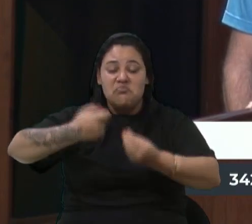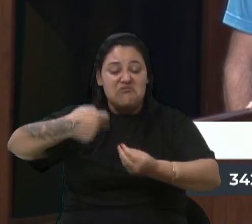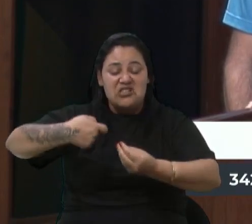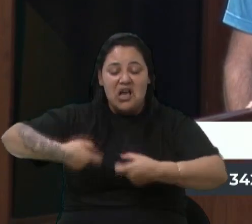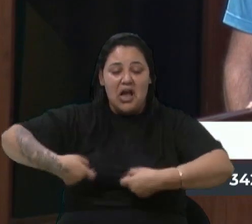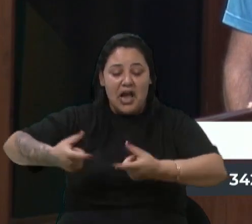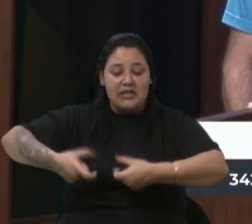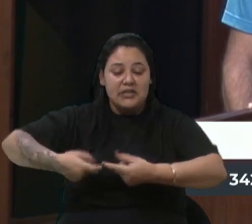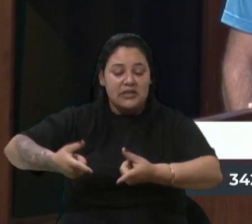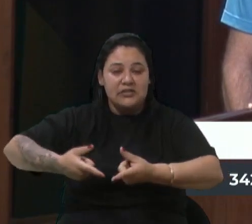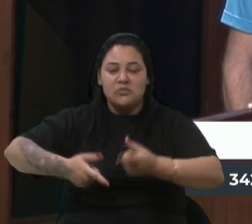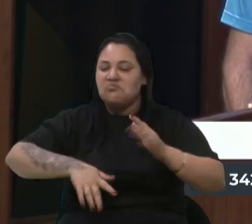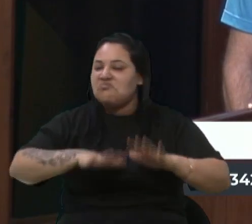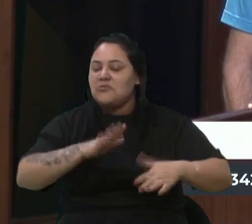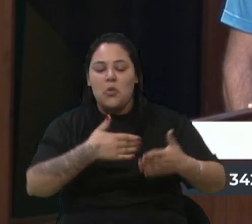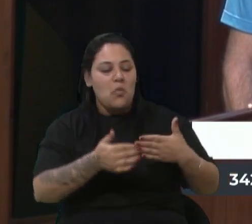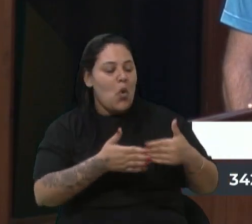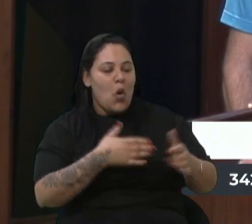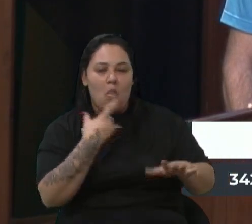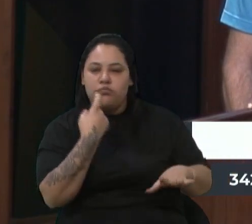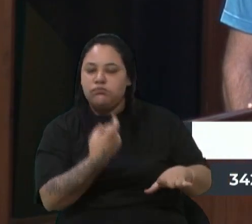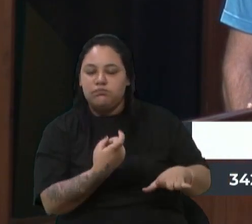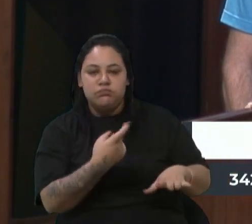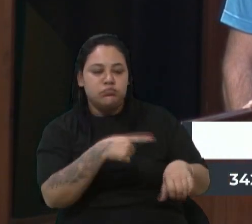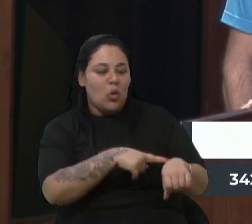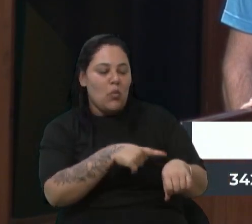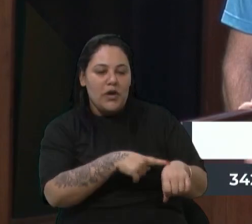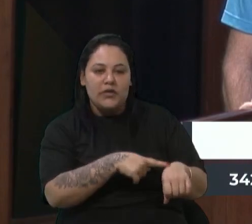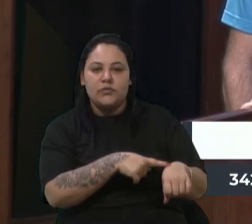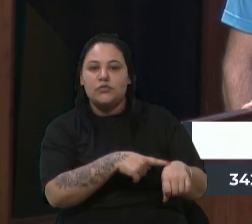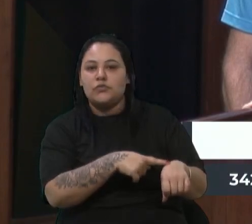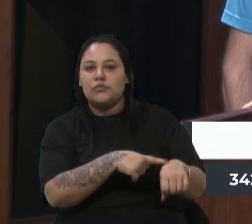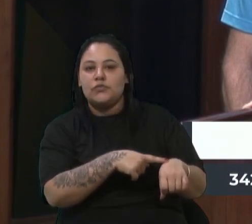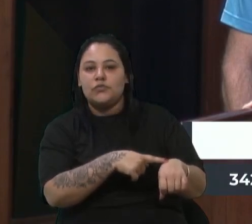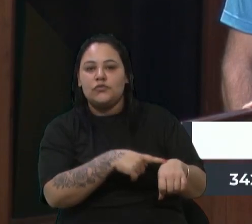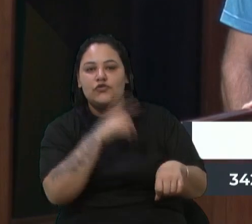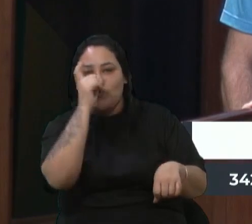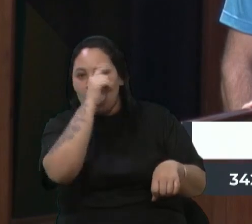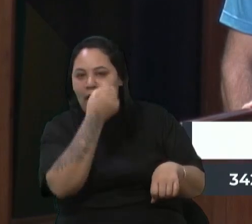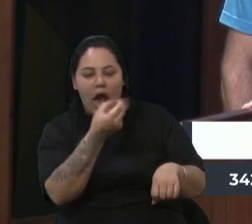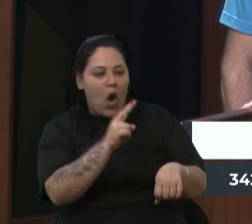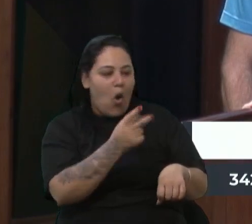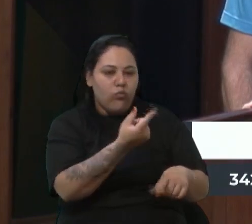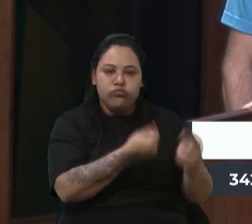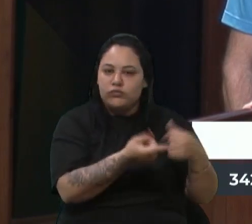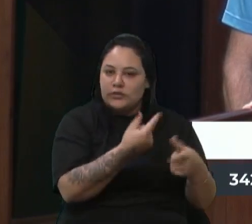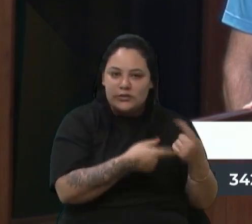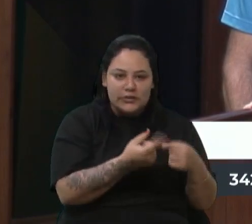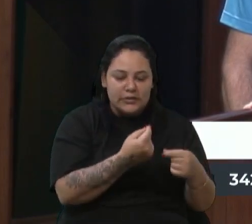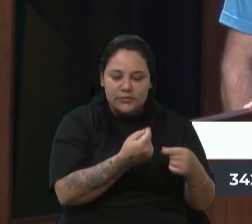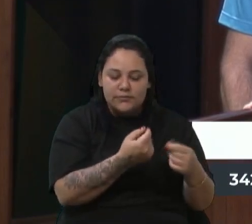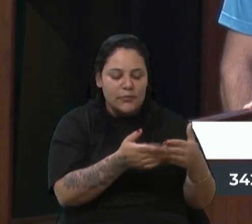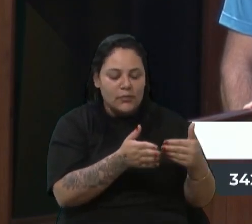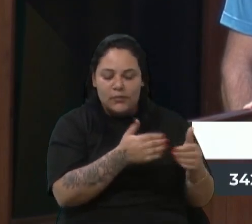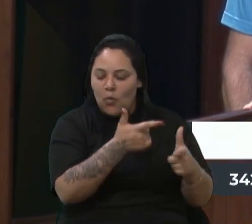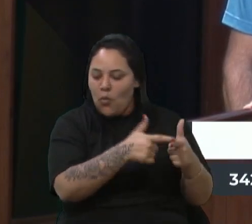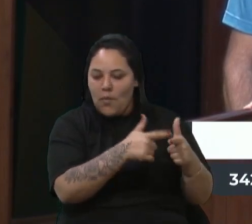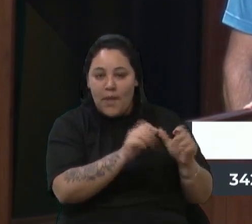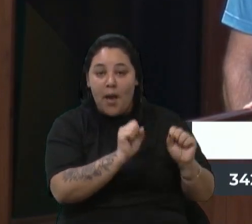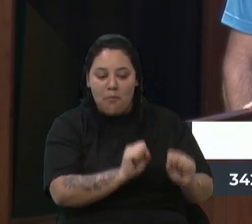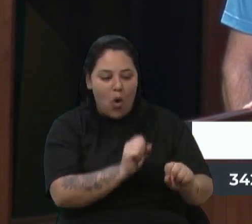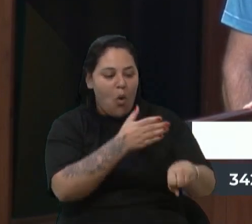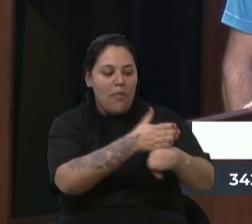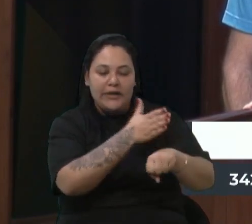momento financeiro que a família está vivendo, ela pode participar do movimento sem